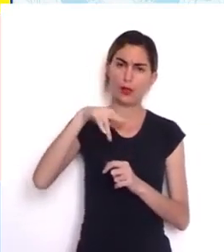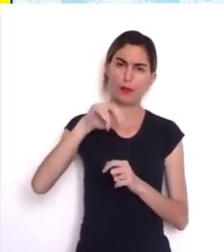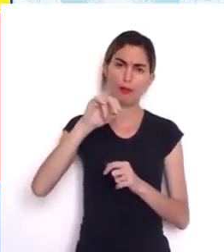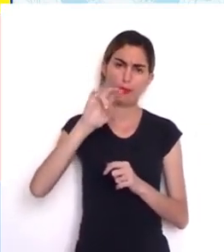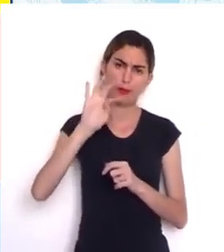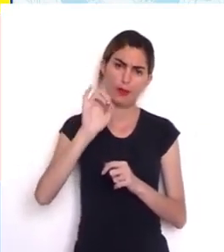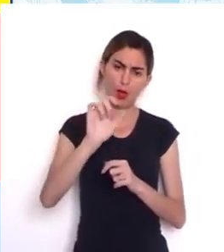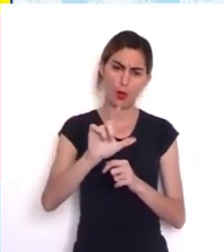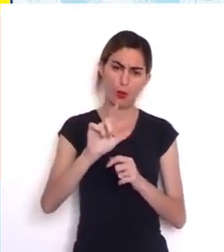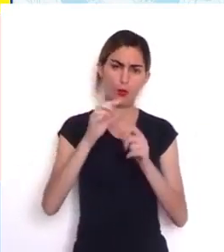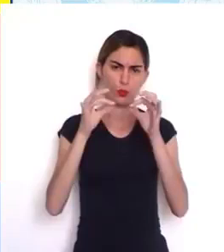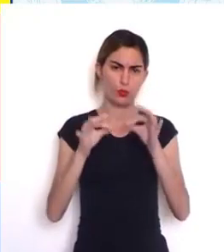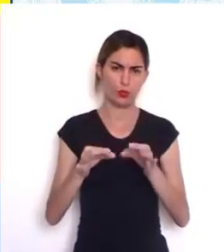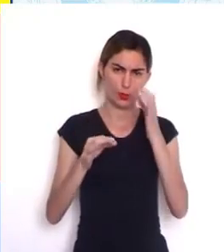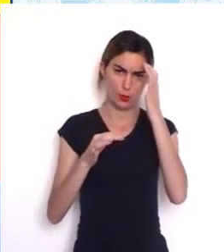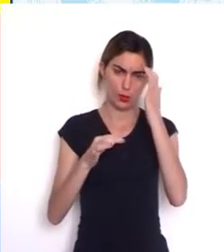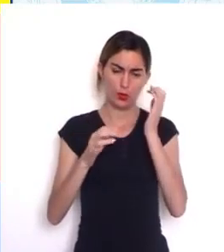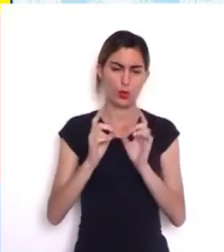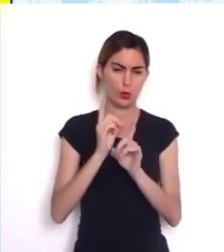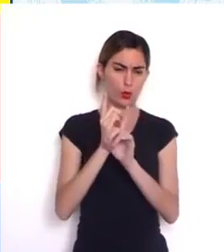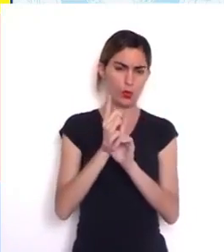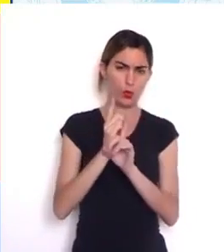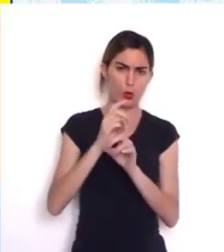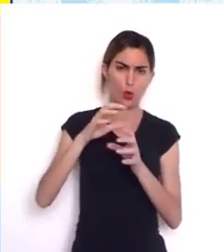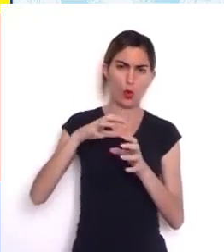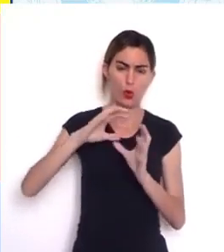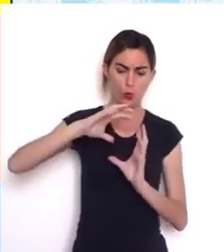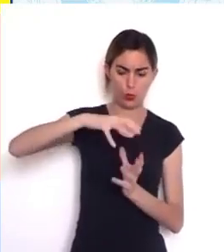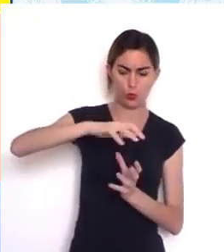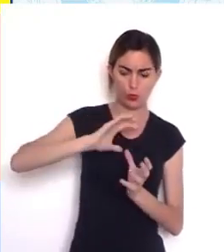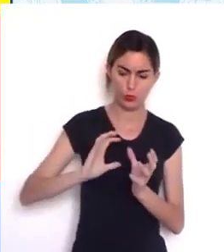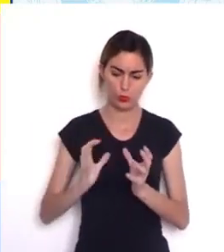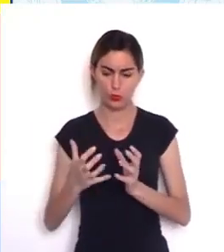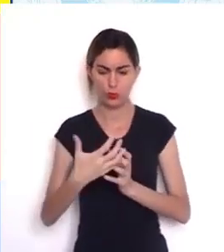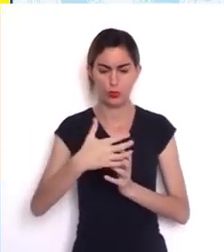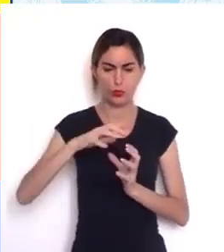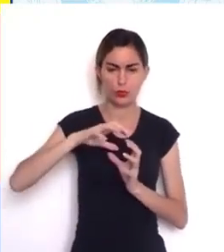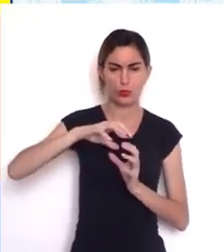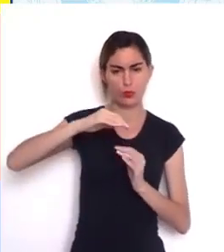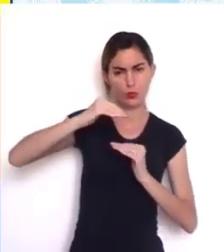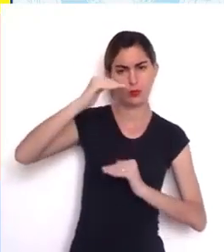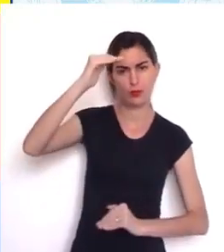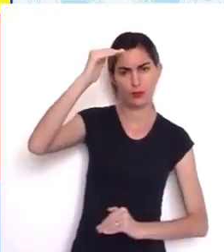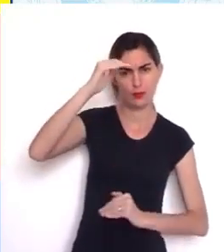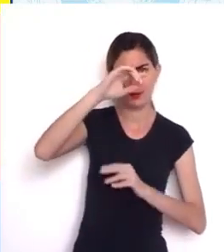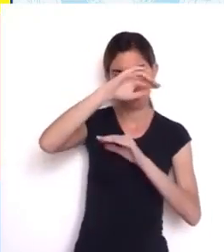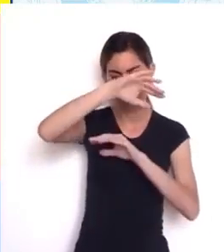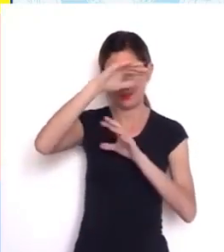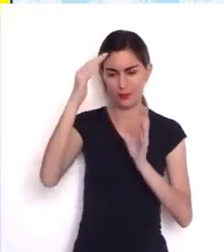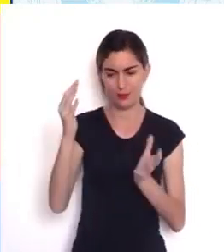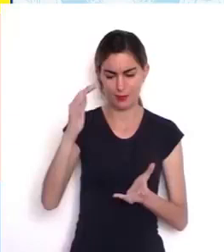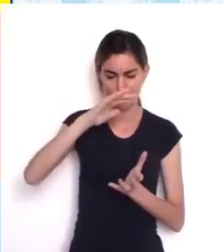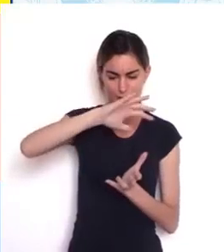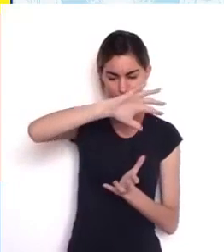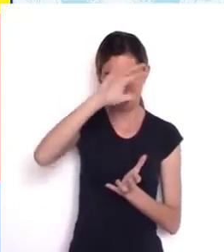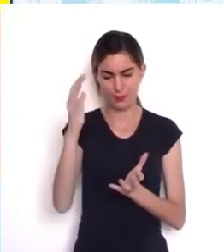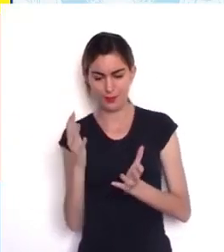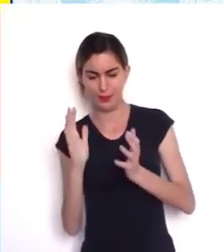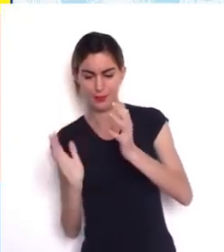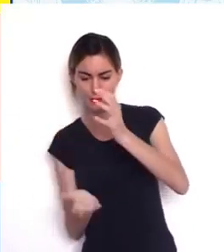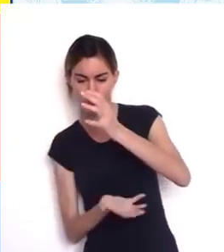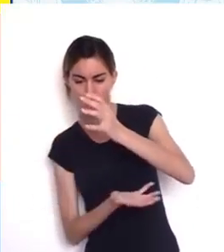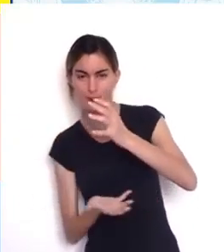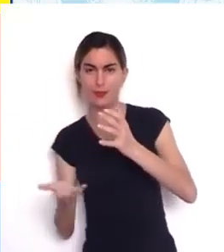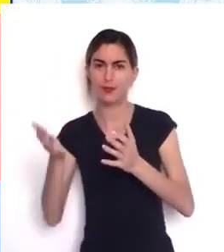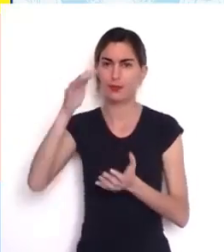continental, que é justamente aquela que se encontra nos continentes, e a gente tem aquela crosta que é